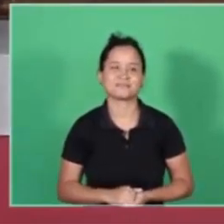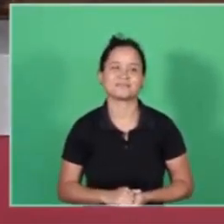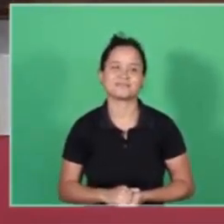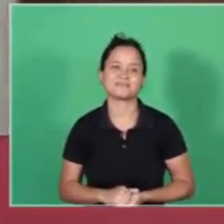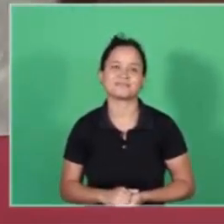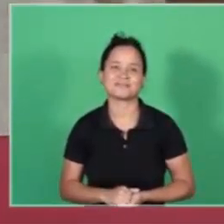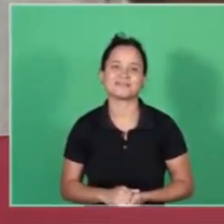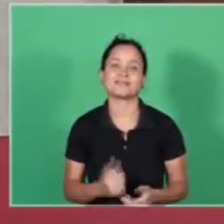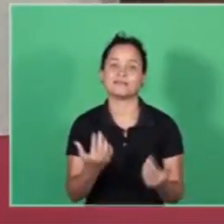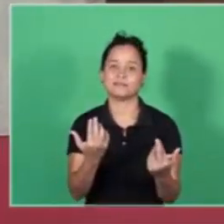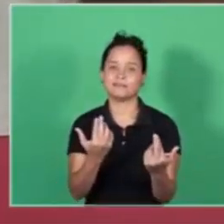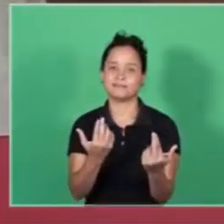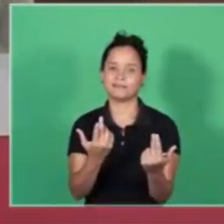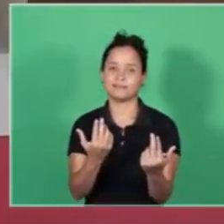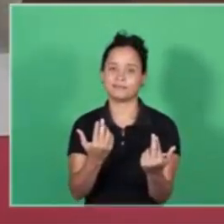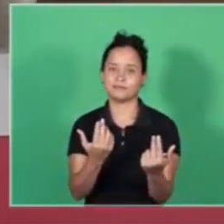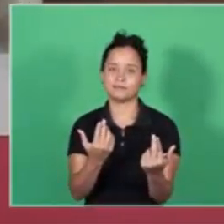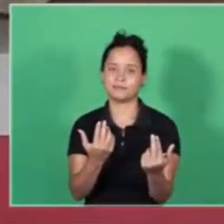igual